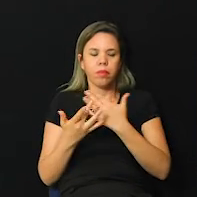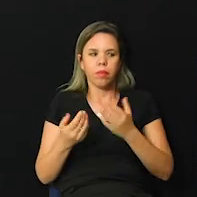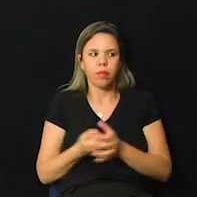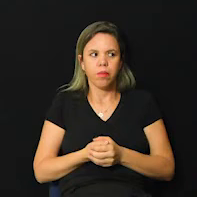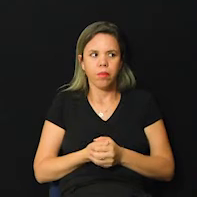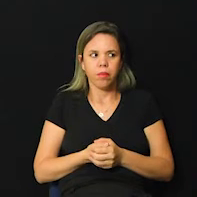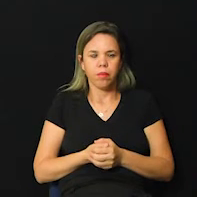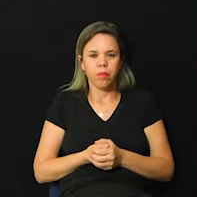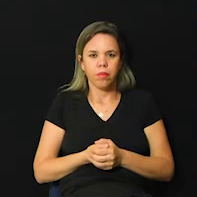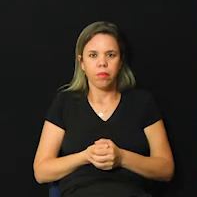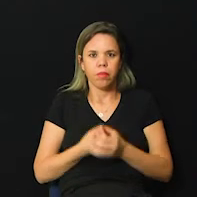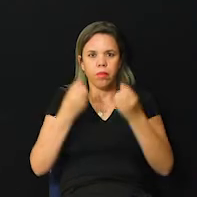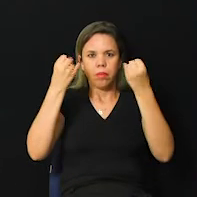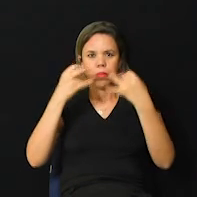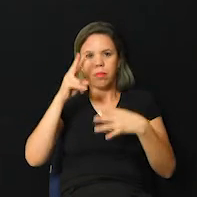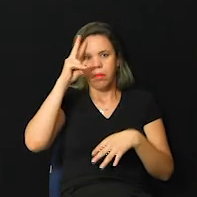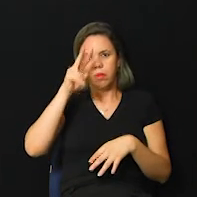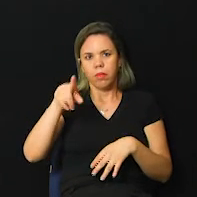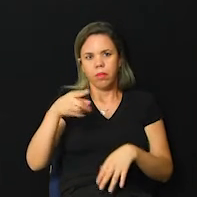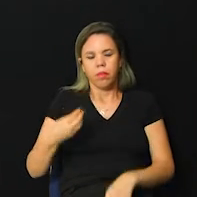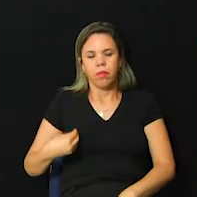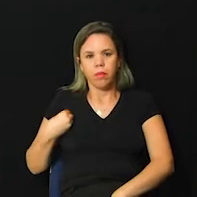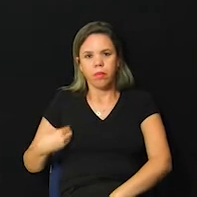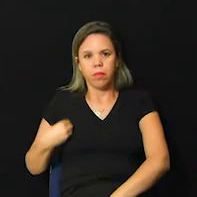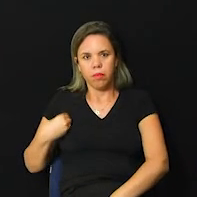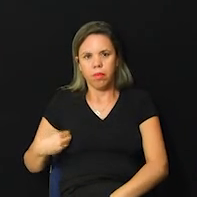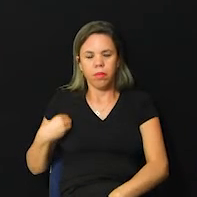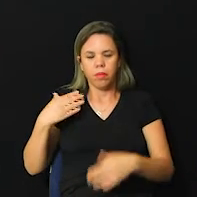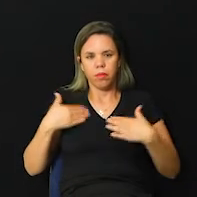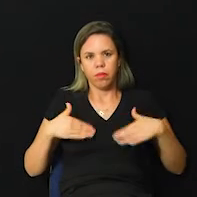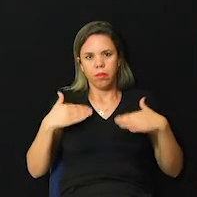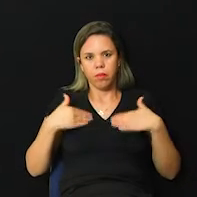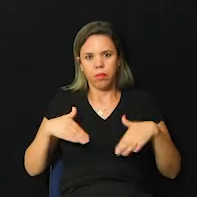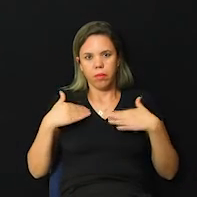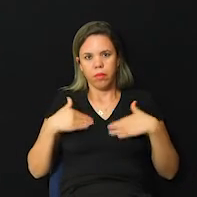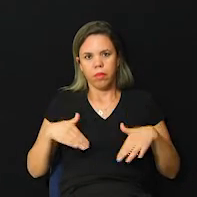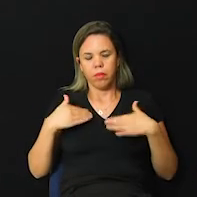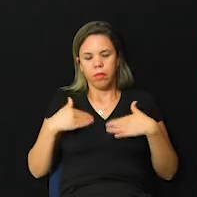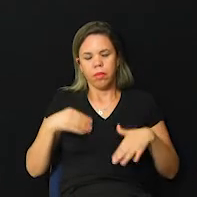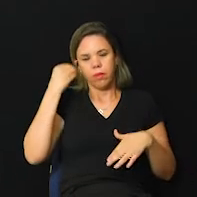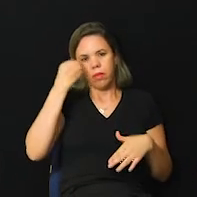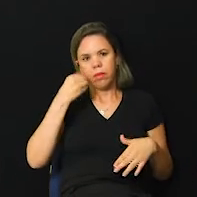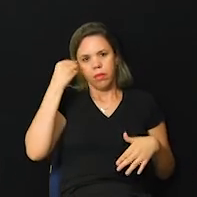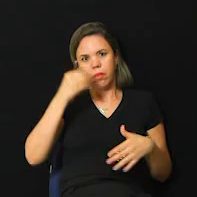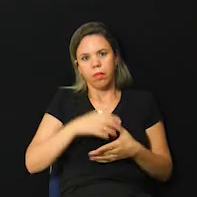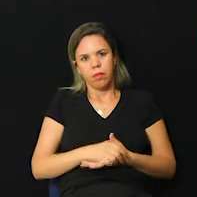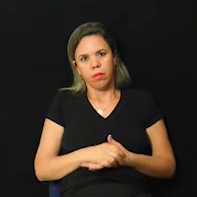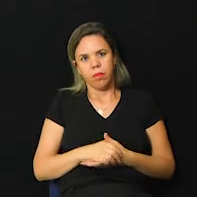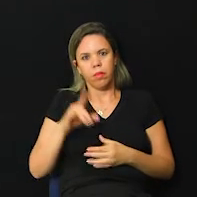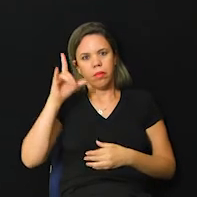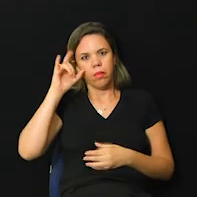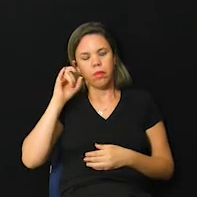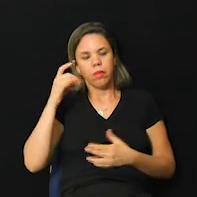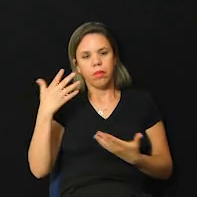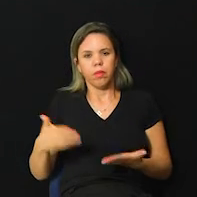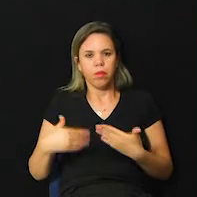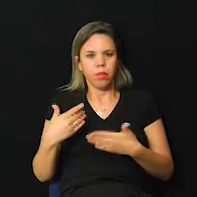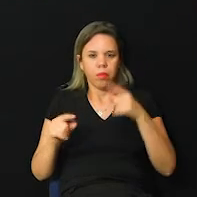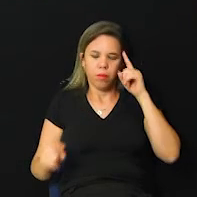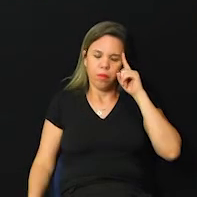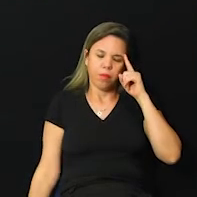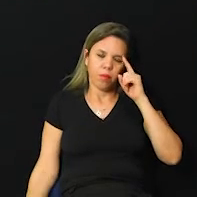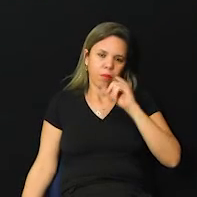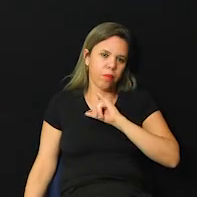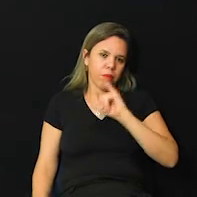redes sociais você vai Contando um pouco da sua vida ou você é mais tranquila quanto a isso a sua experiência Instagram